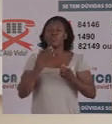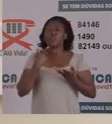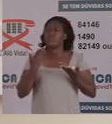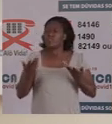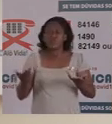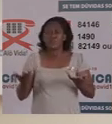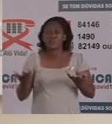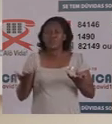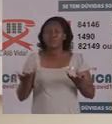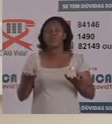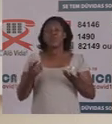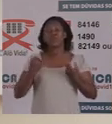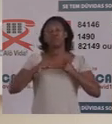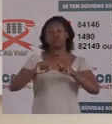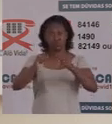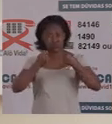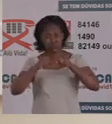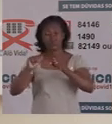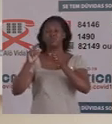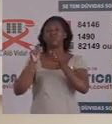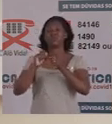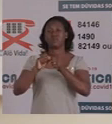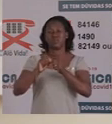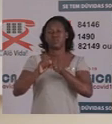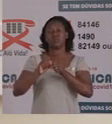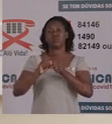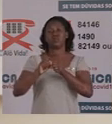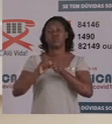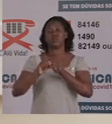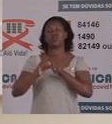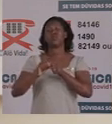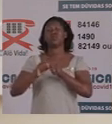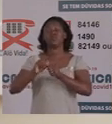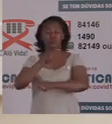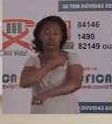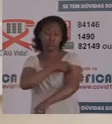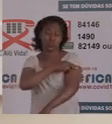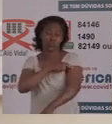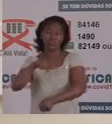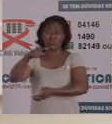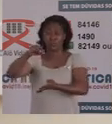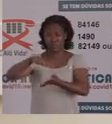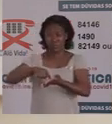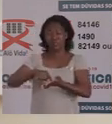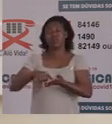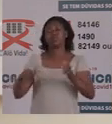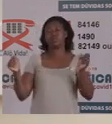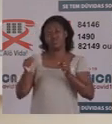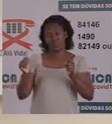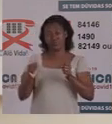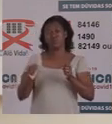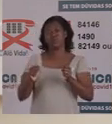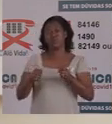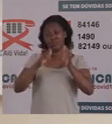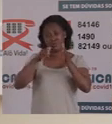ativa é aquela testagem que nós realizamos a partir de unidades sanitárias, onde selecionamos